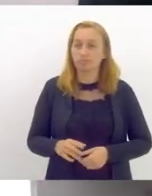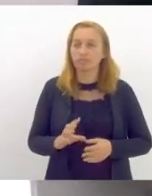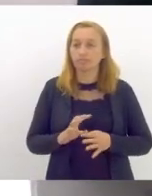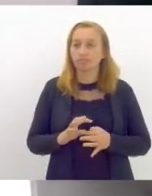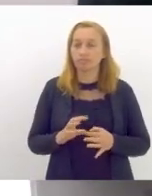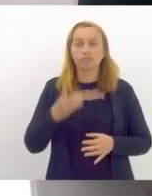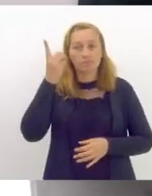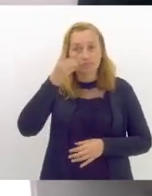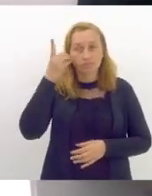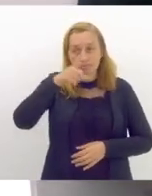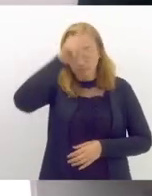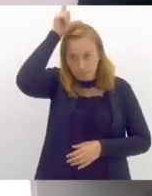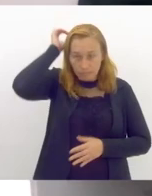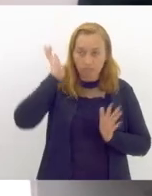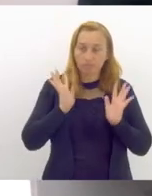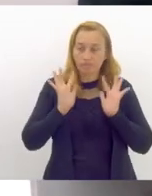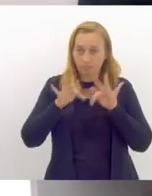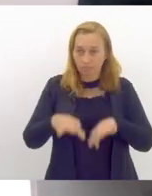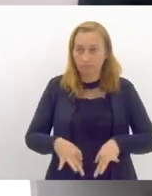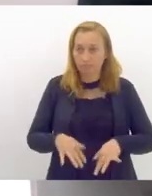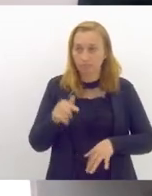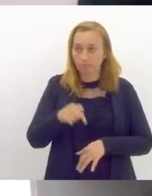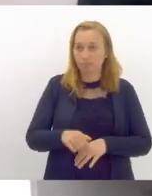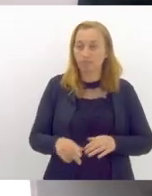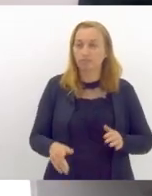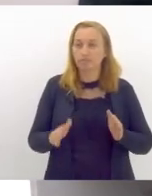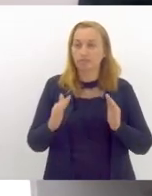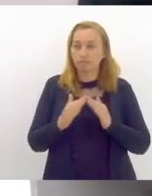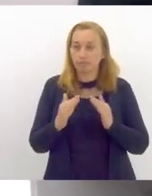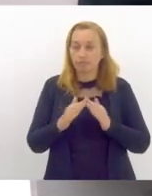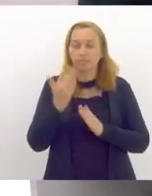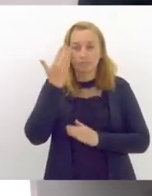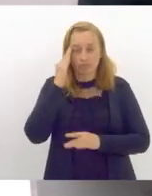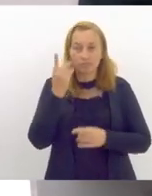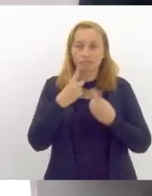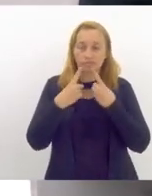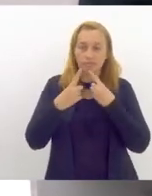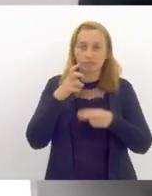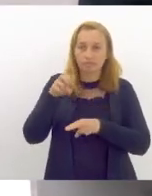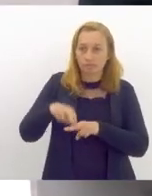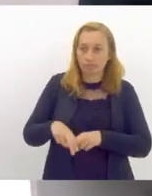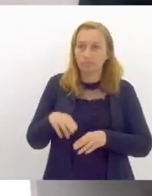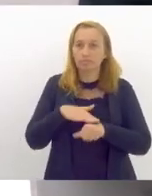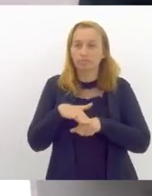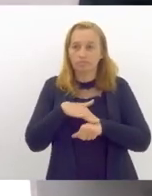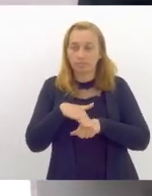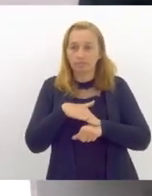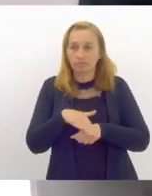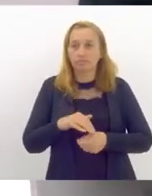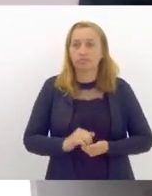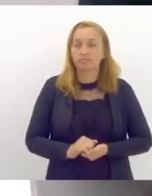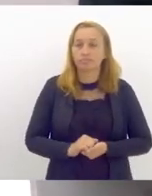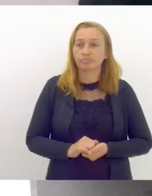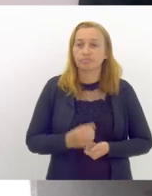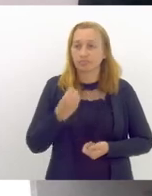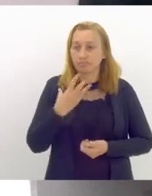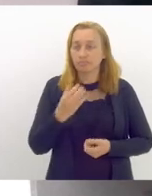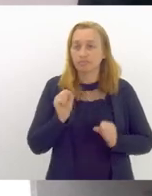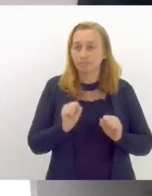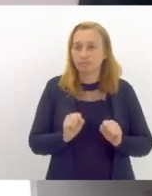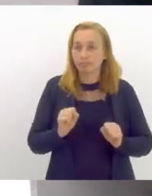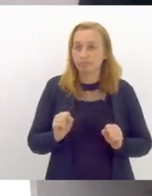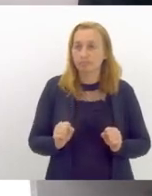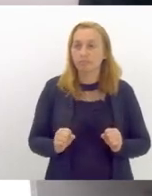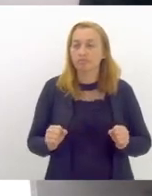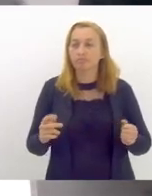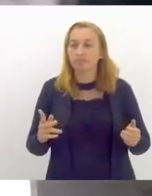a palavra Pro Luiz que é ele que vai encerrar aqui a casa do entendimento a gente vai discutir sentar conversar Que bom que possa ser hoje